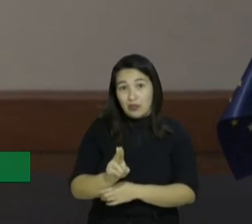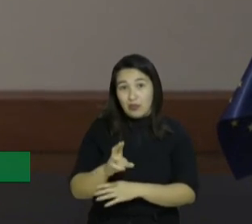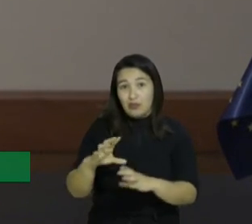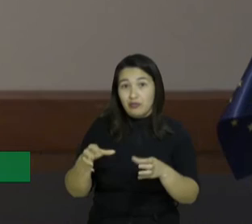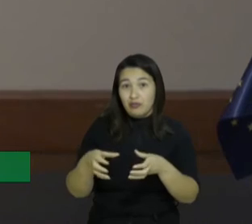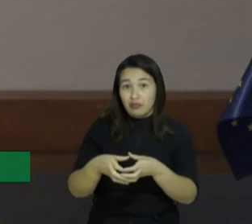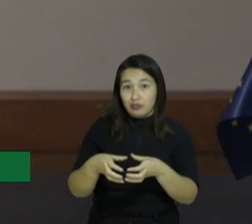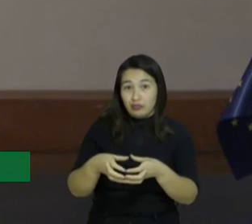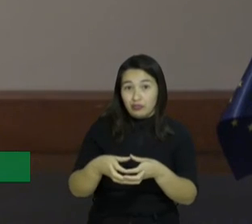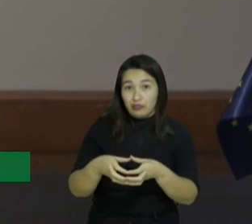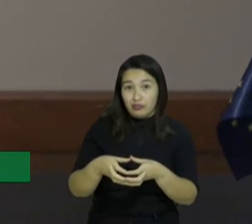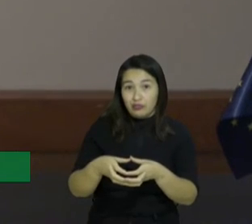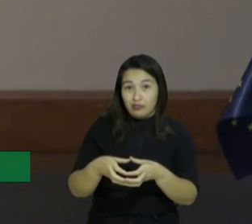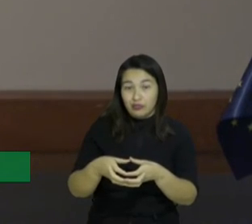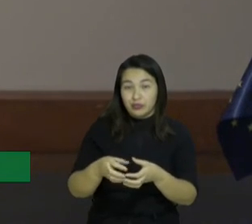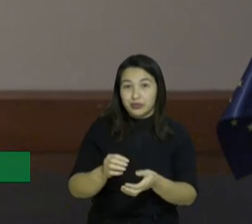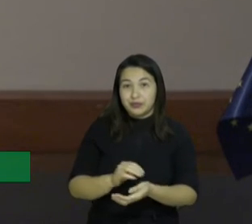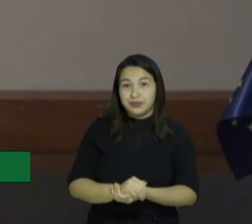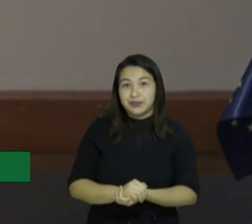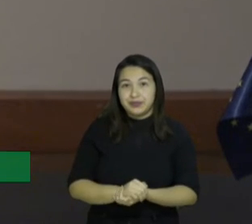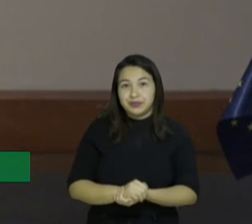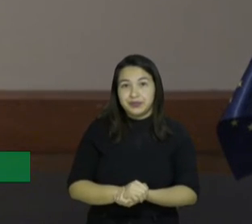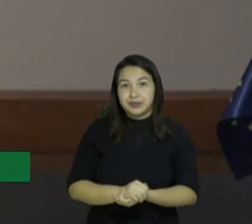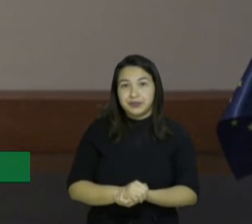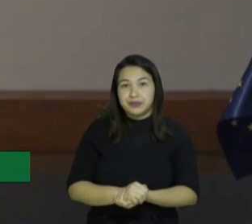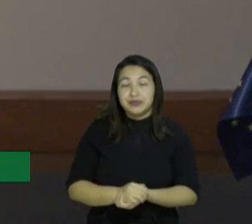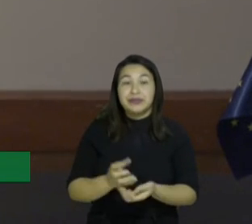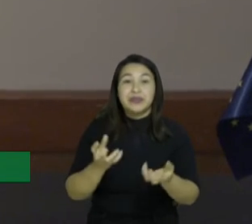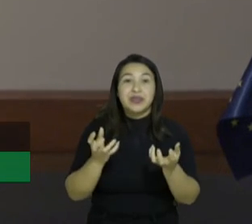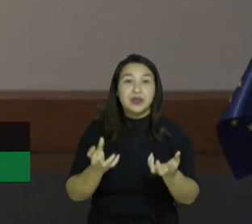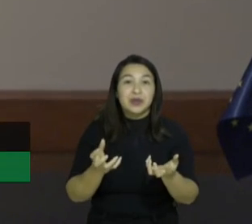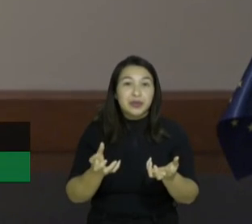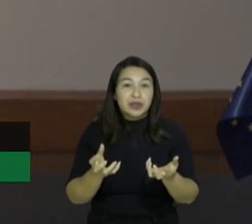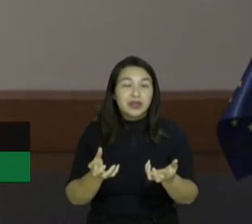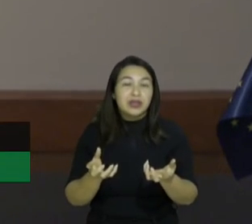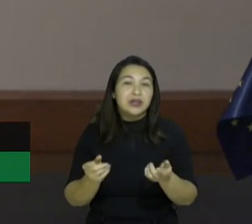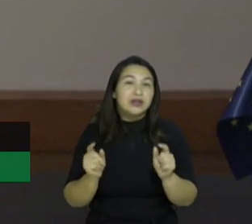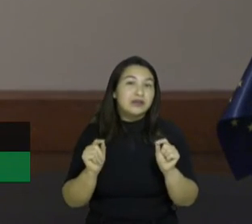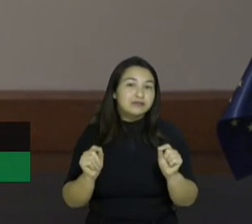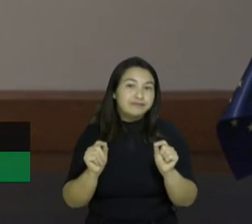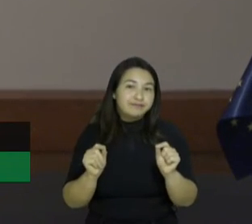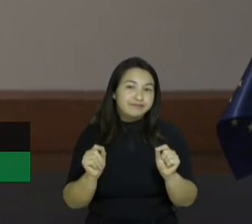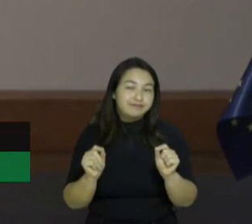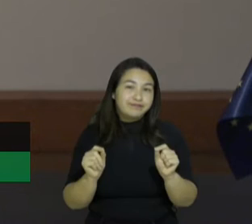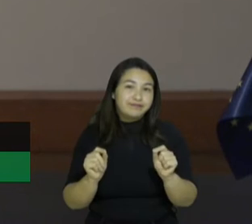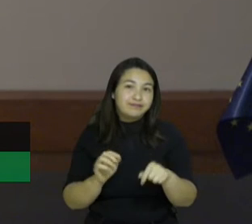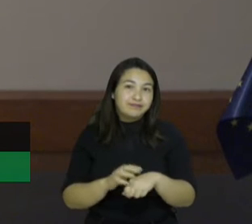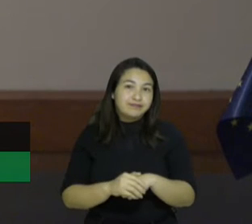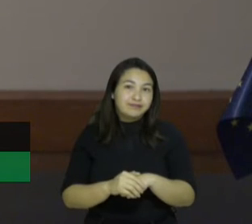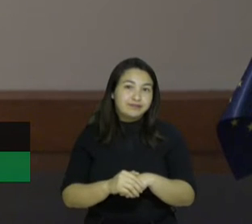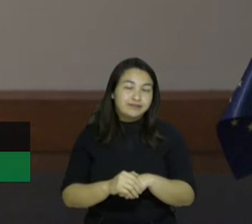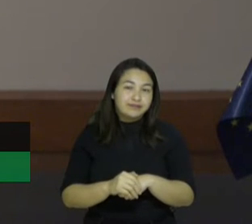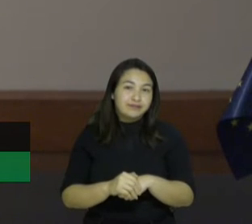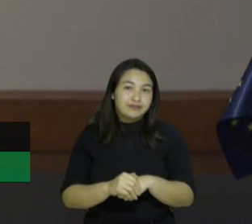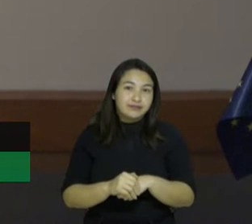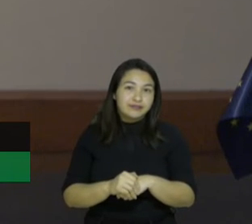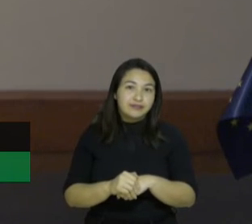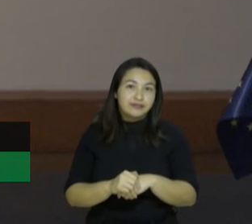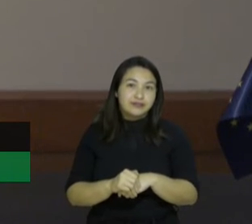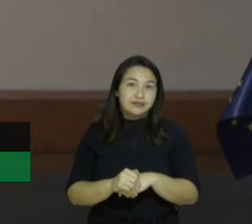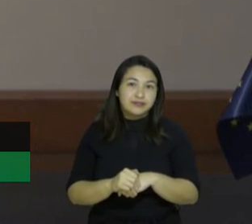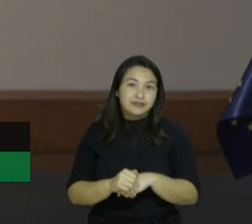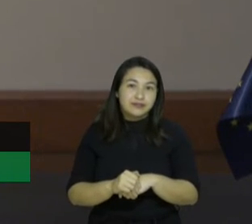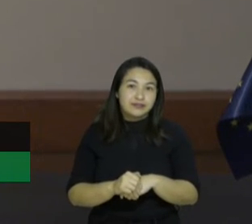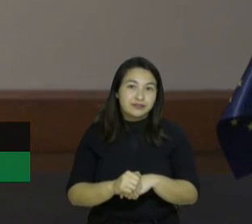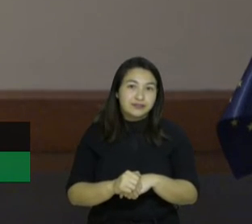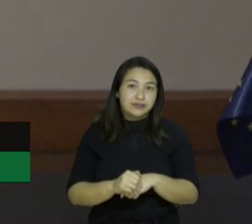é um número baixo né quisera eu né muito mais eh de um de um modo muito mais